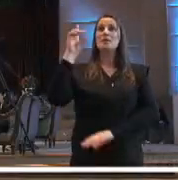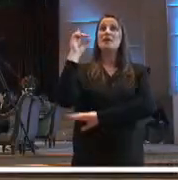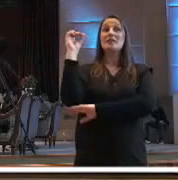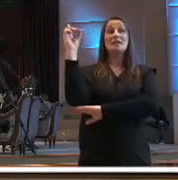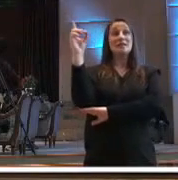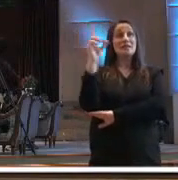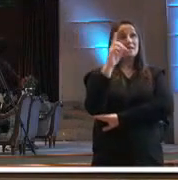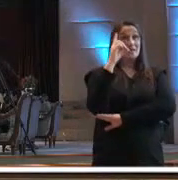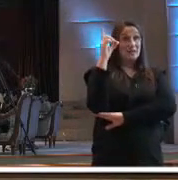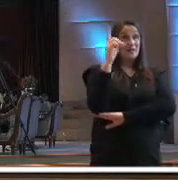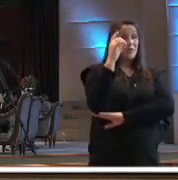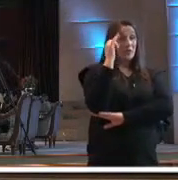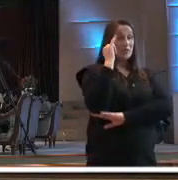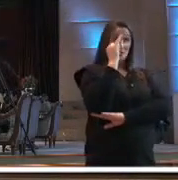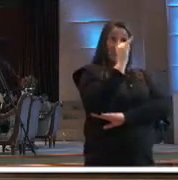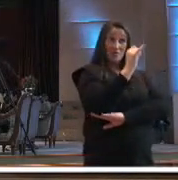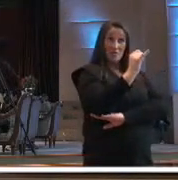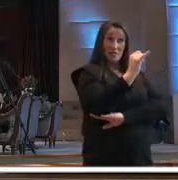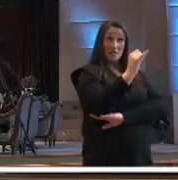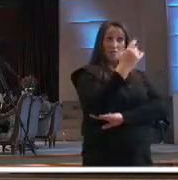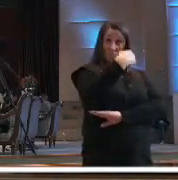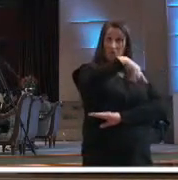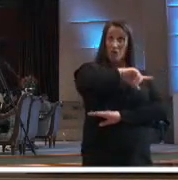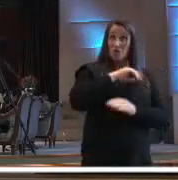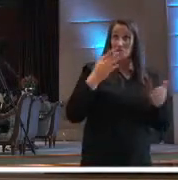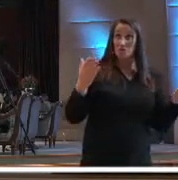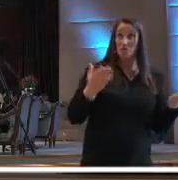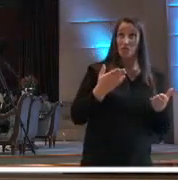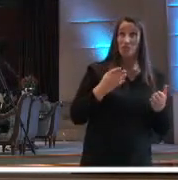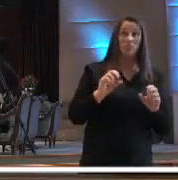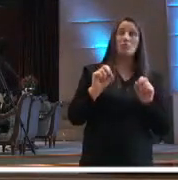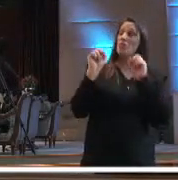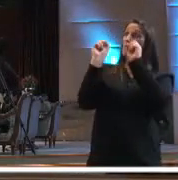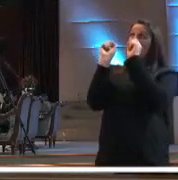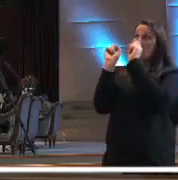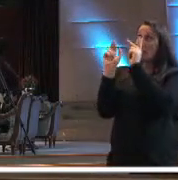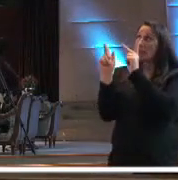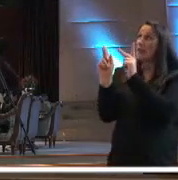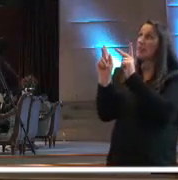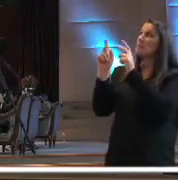gente é que, ok, eu chorei na presença de Deus, eu